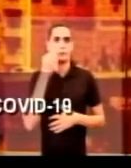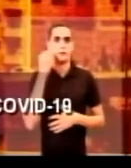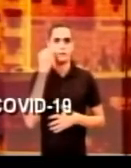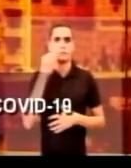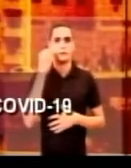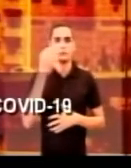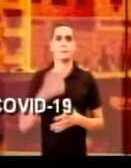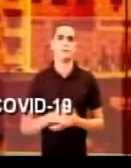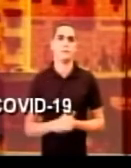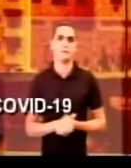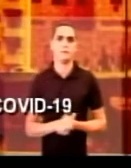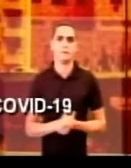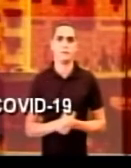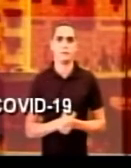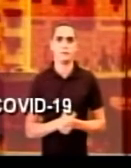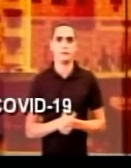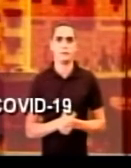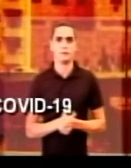experiência,